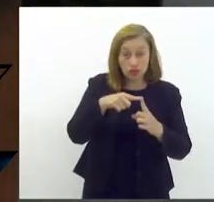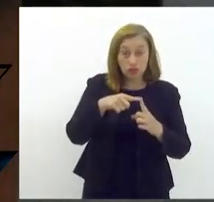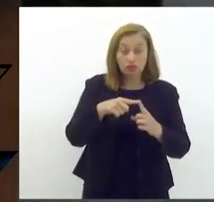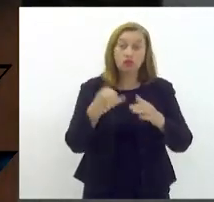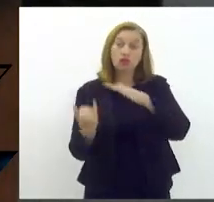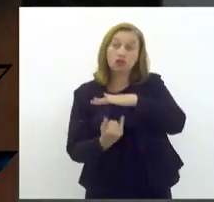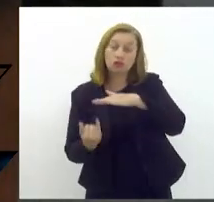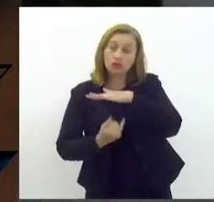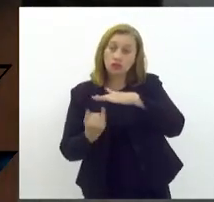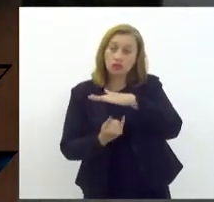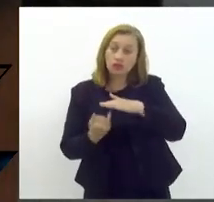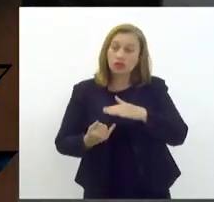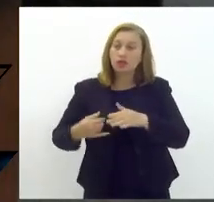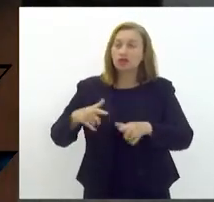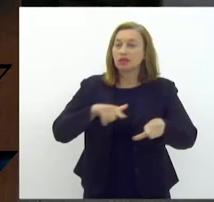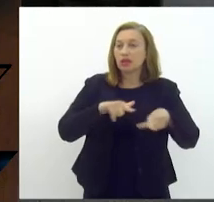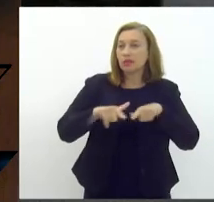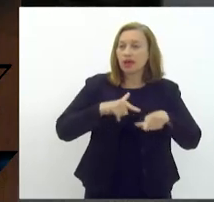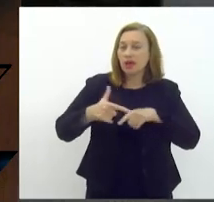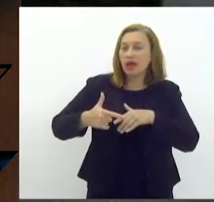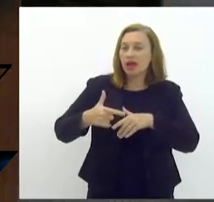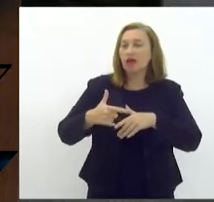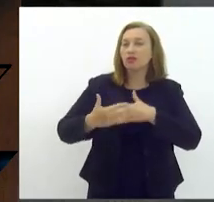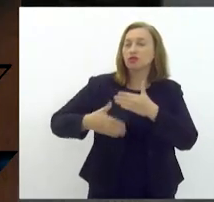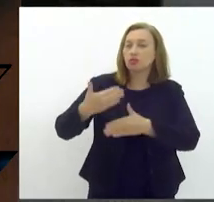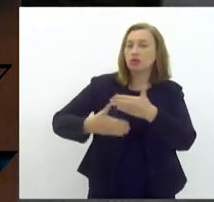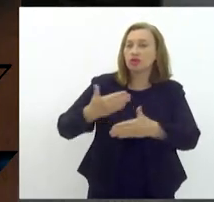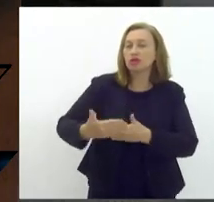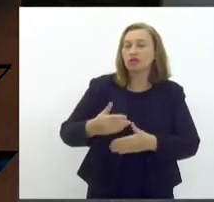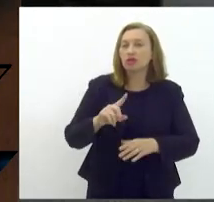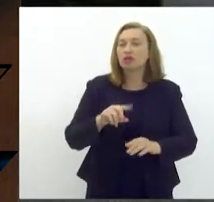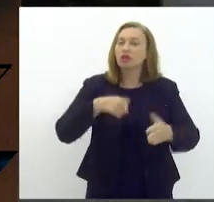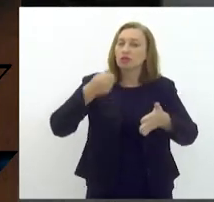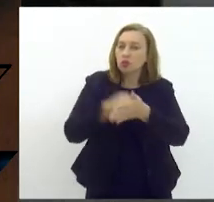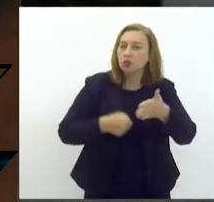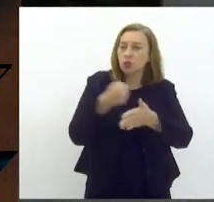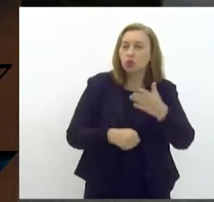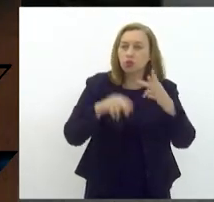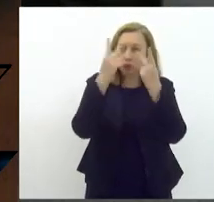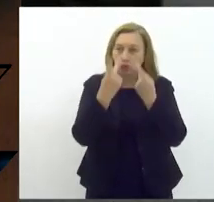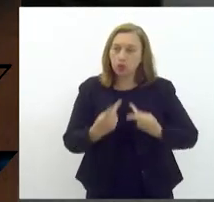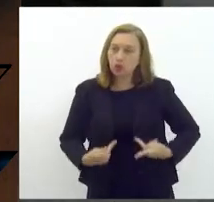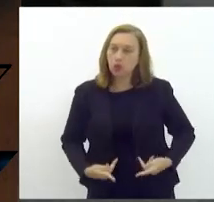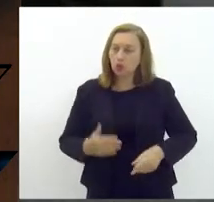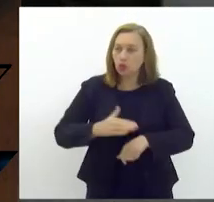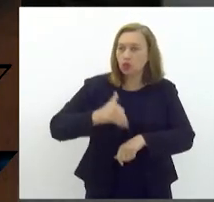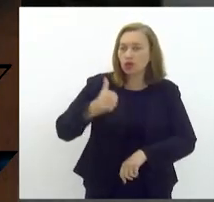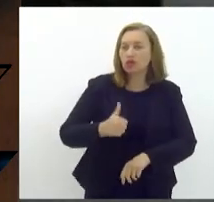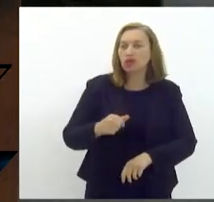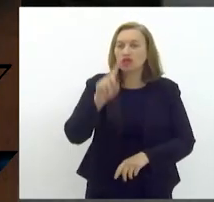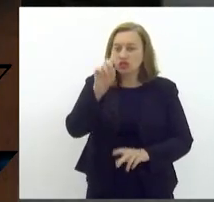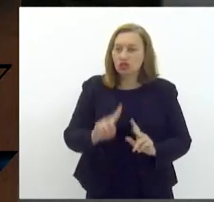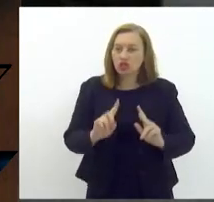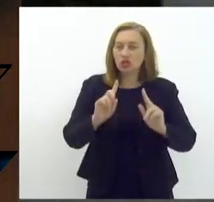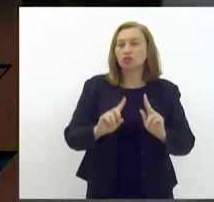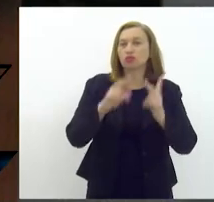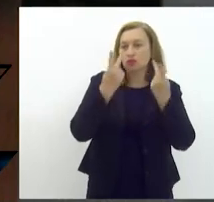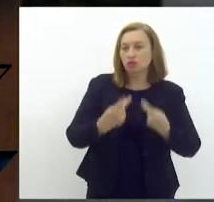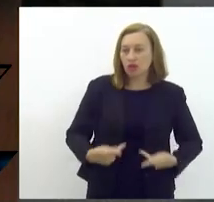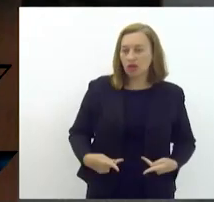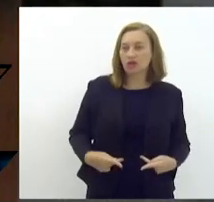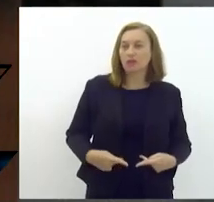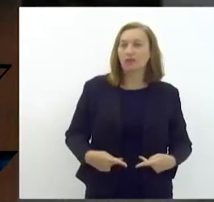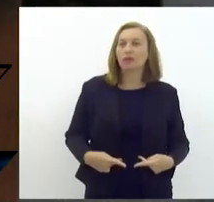Instituto é trabalhar os processos de luta por dignidade humana a luz da teoria crítica dos Direitos Humanos formuladas pelo